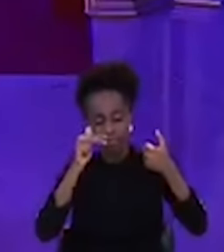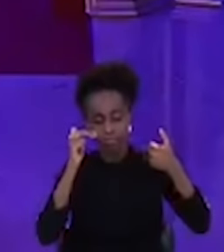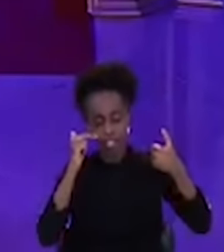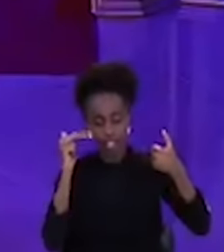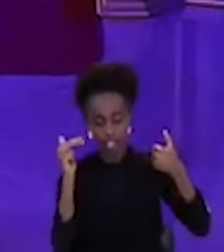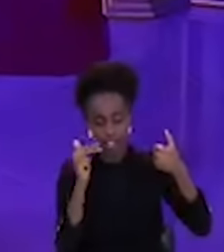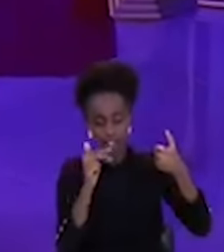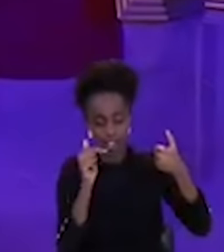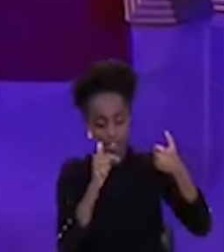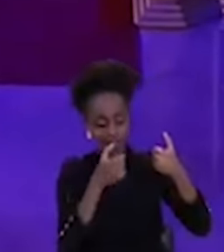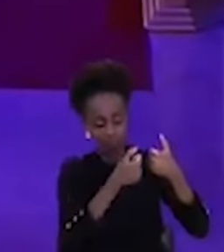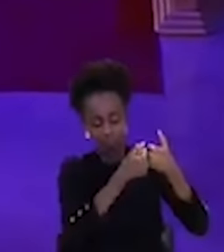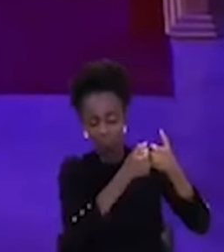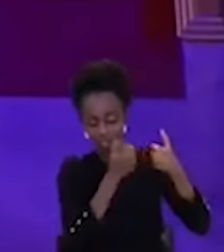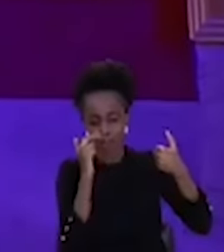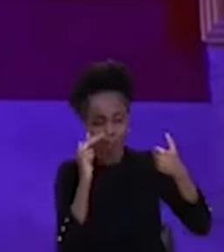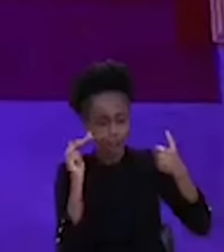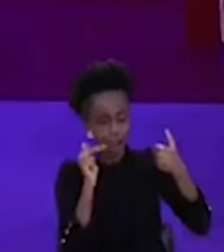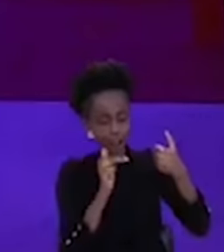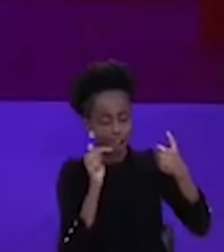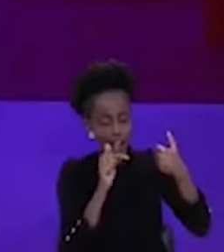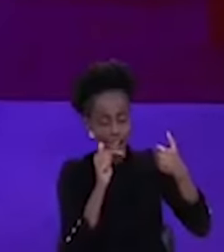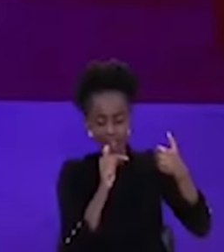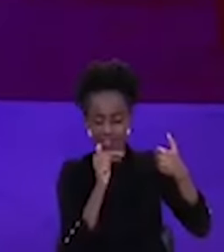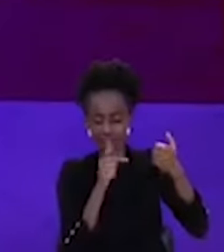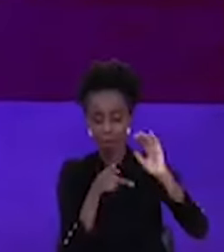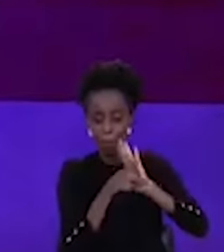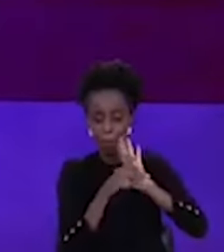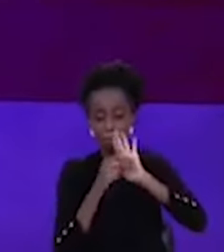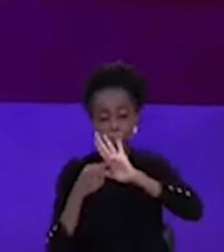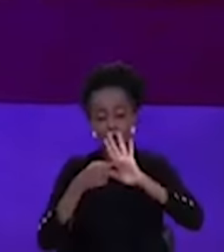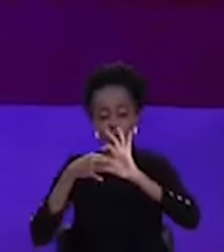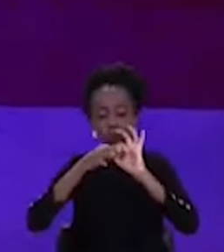símbolo da aliança de Deus com o seu povo.